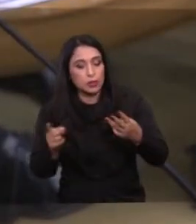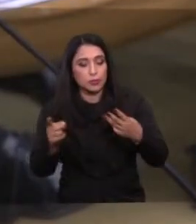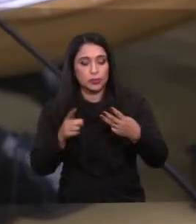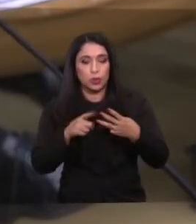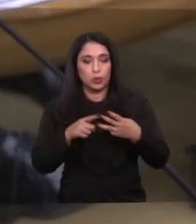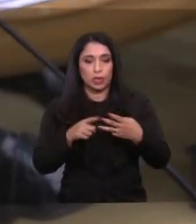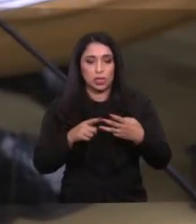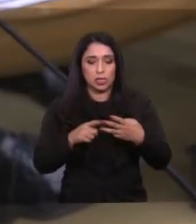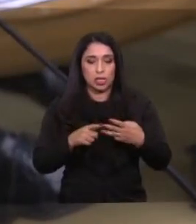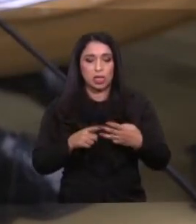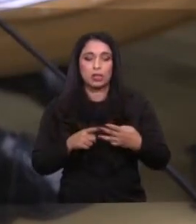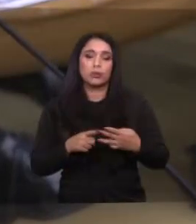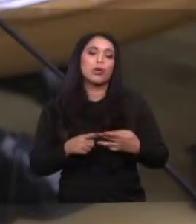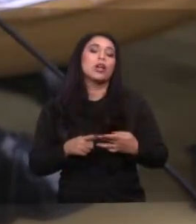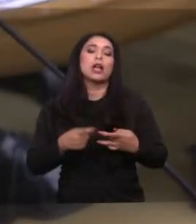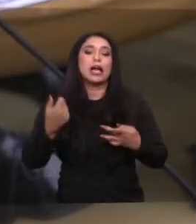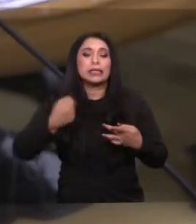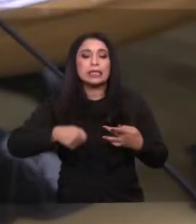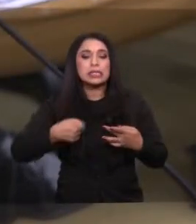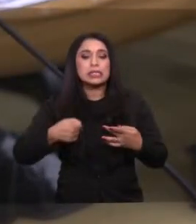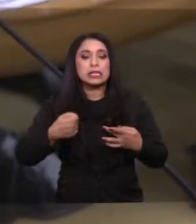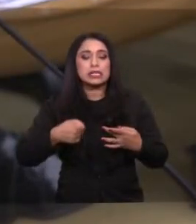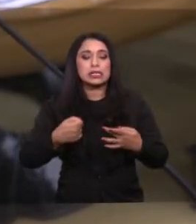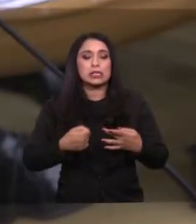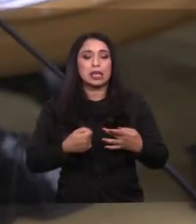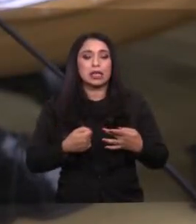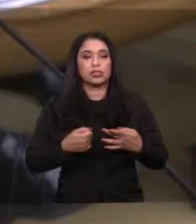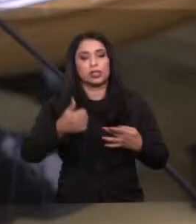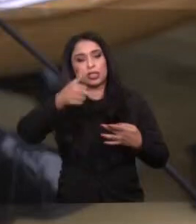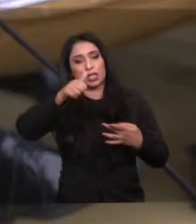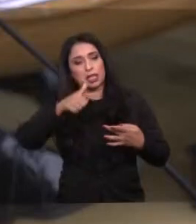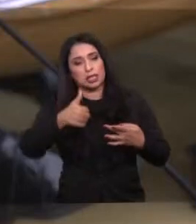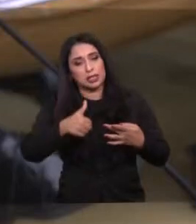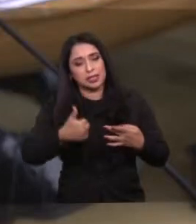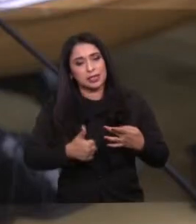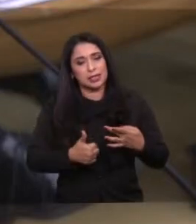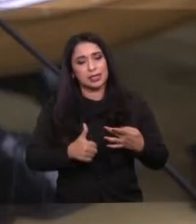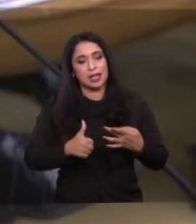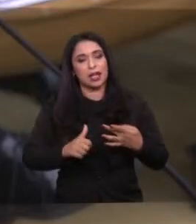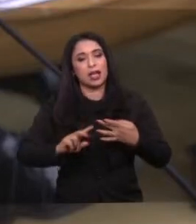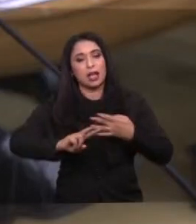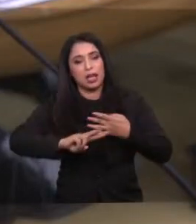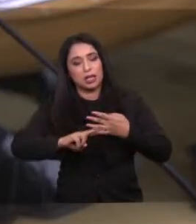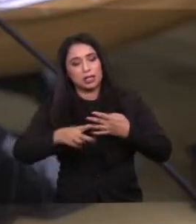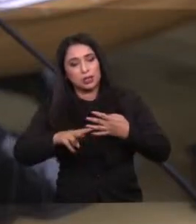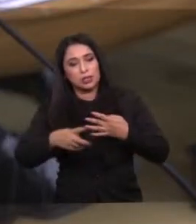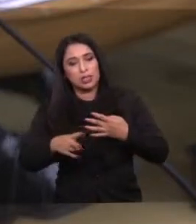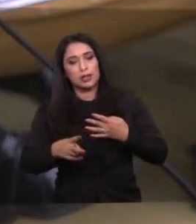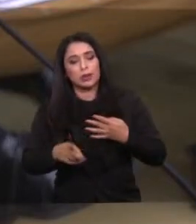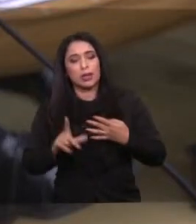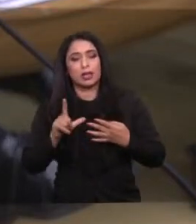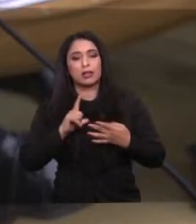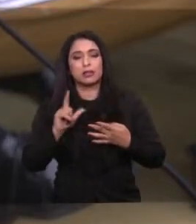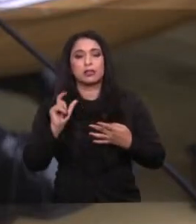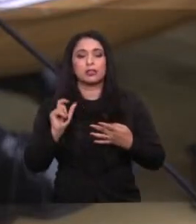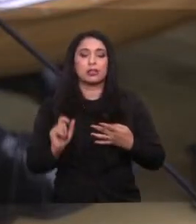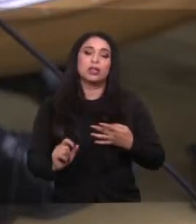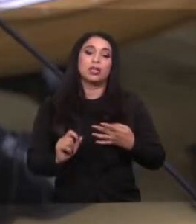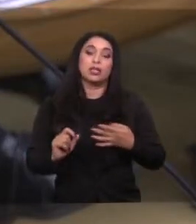ponto diz respeito à necessidade de recorrer a uma análise consequencialista de